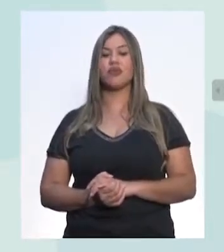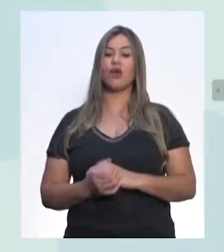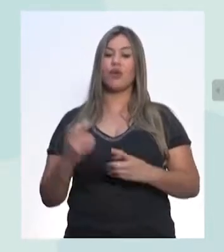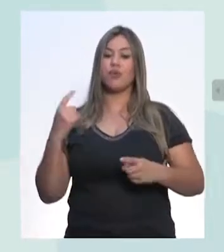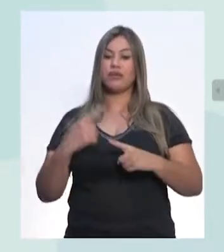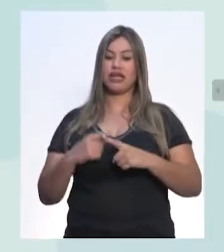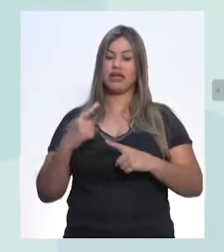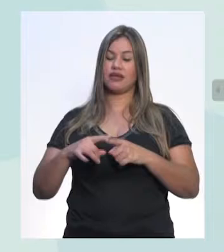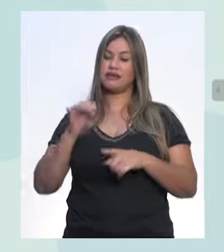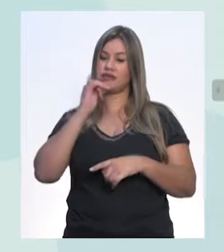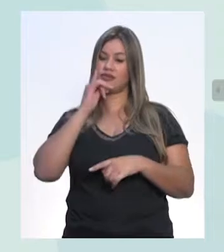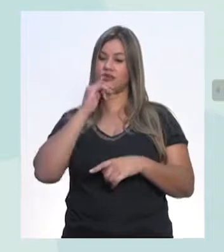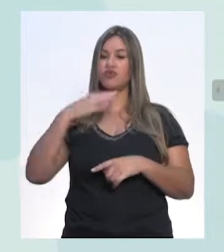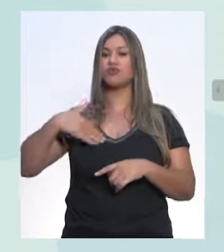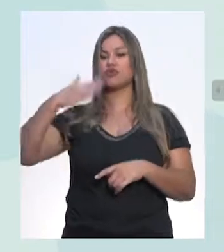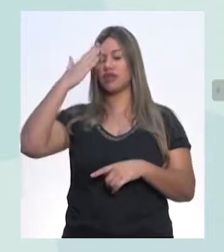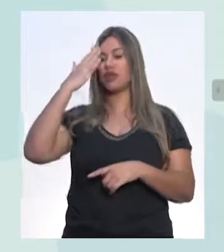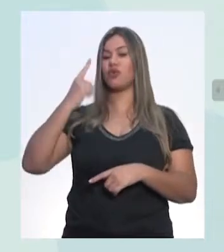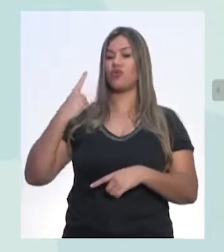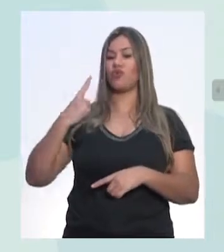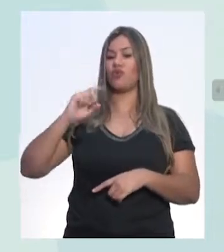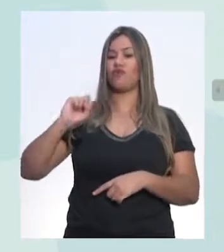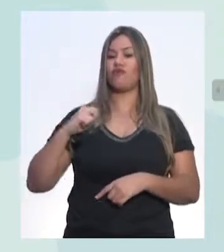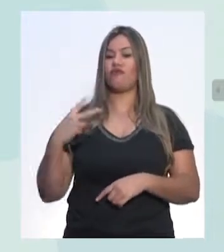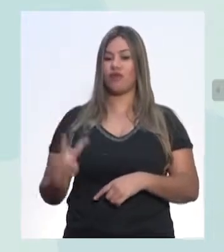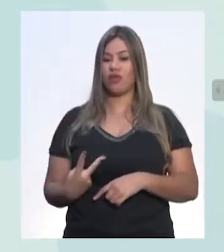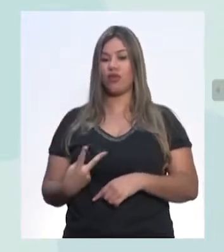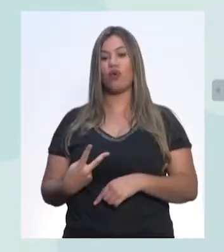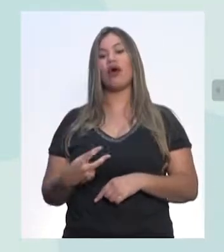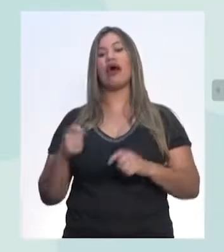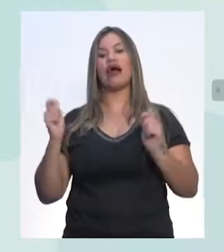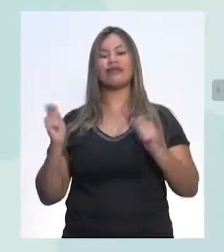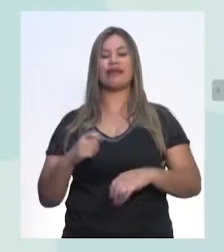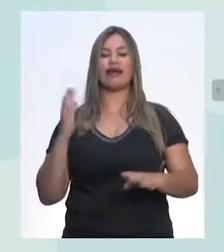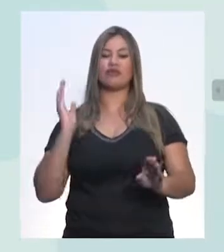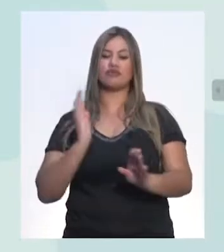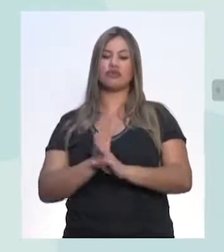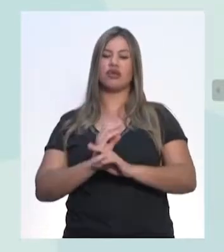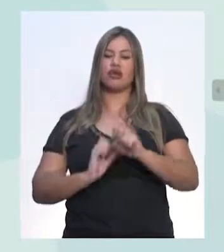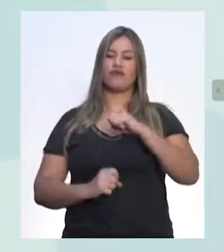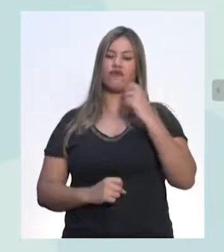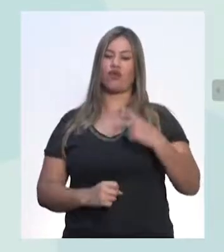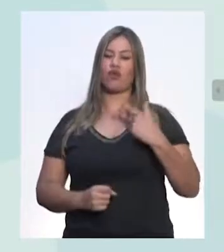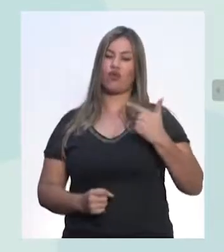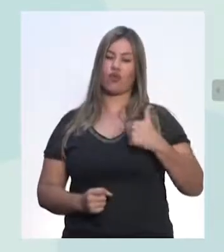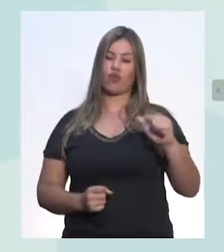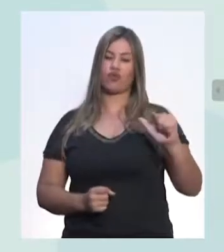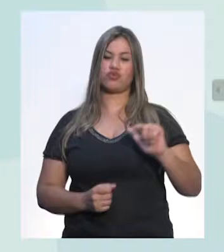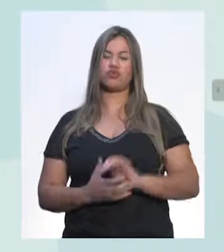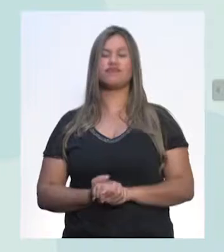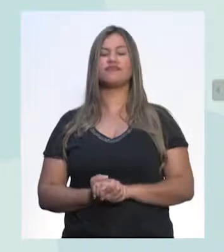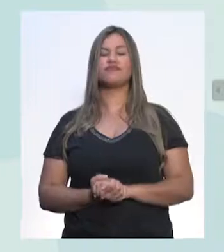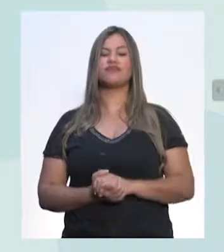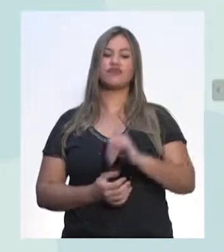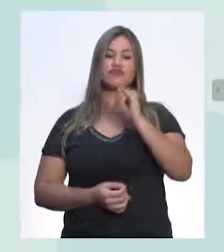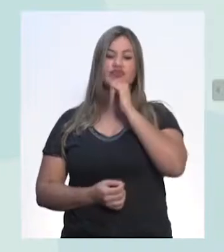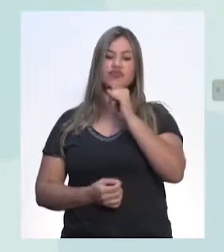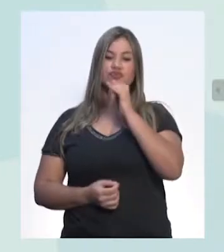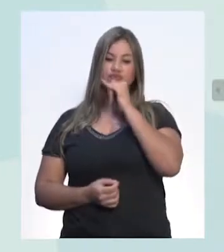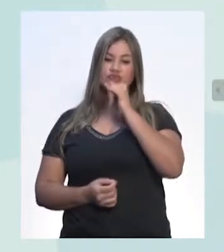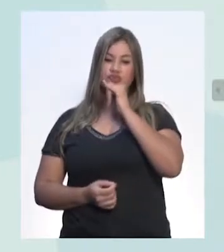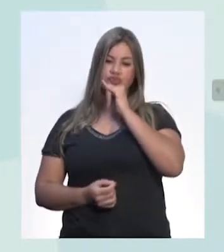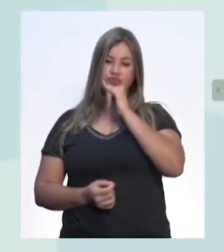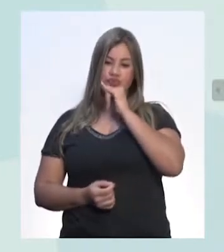porque se eu sei o valor de um, eu consigo encontrar o valor do outro. Então, por exemplo,